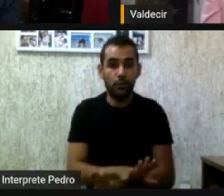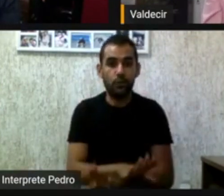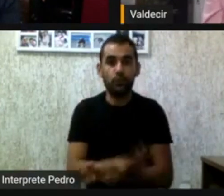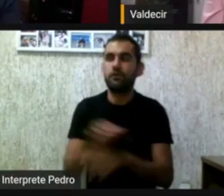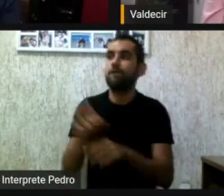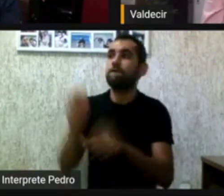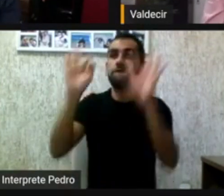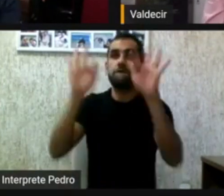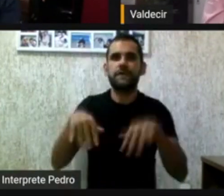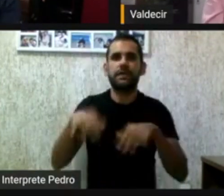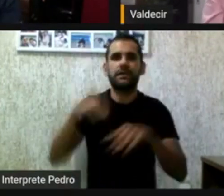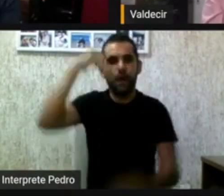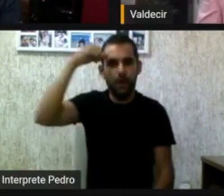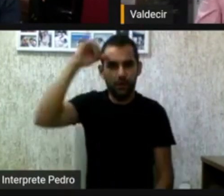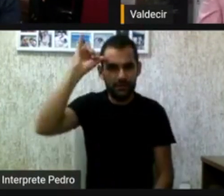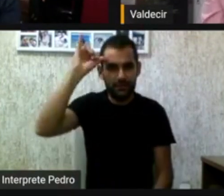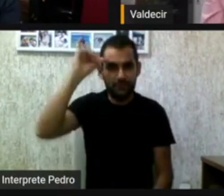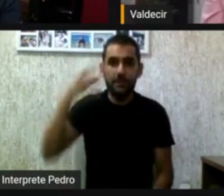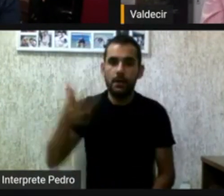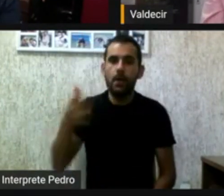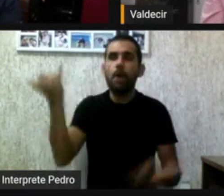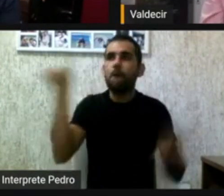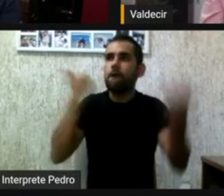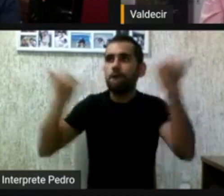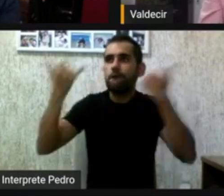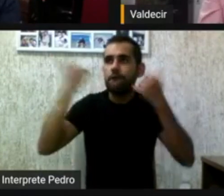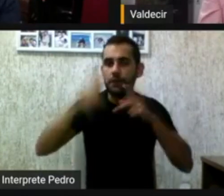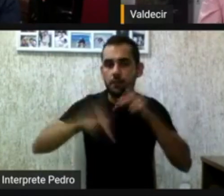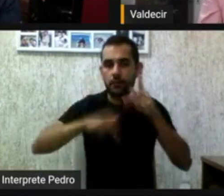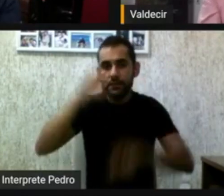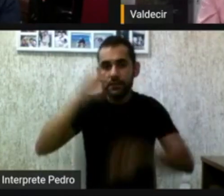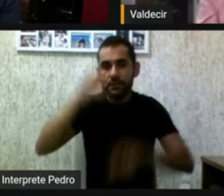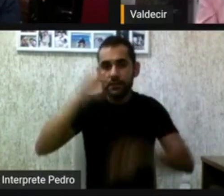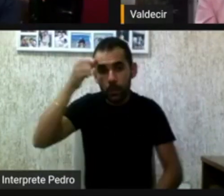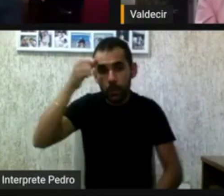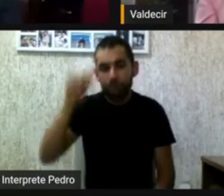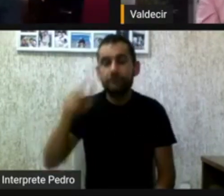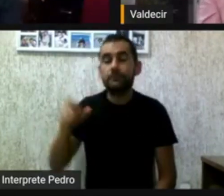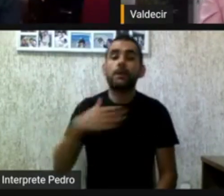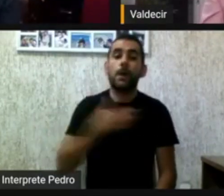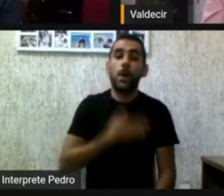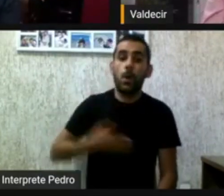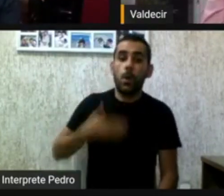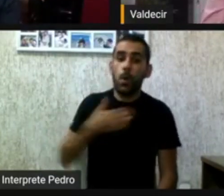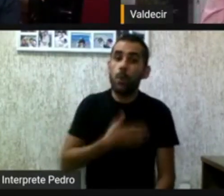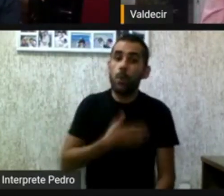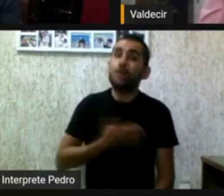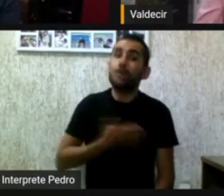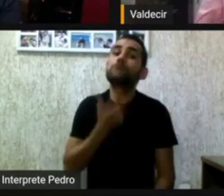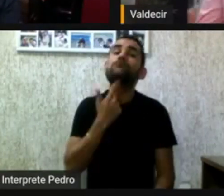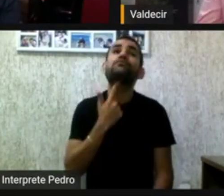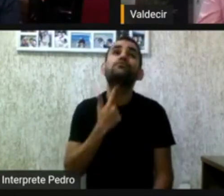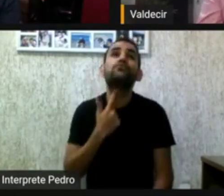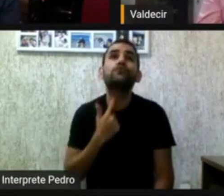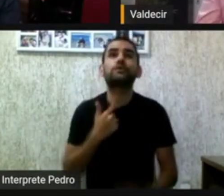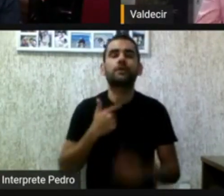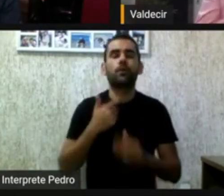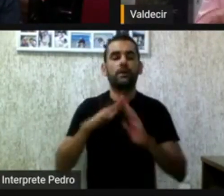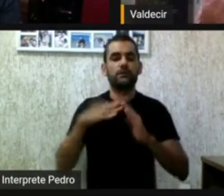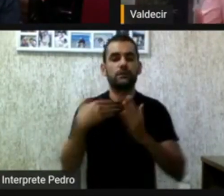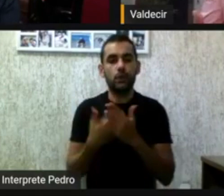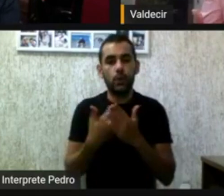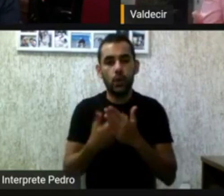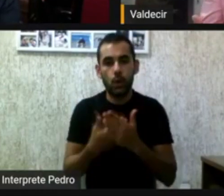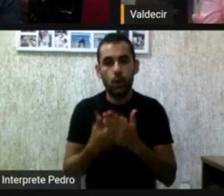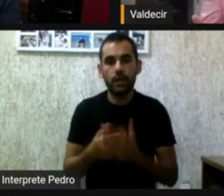ela é. Ouvindo essa população, eles me falaram muito que gostariam. Que gostariam de uma escola agropecuária, uma